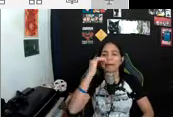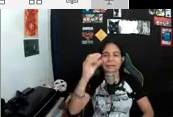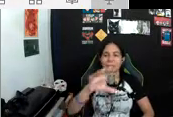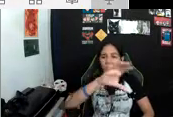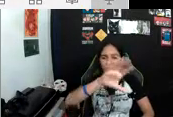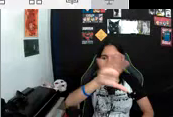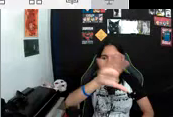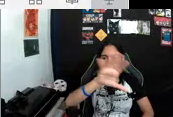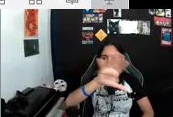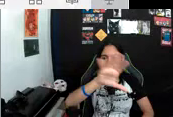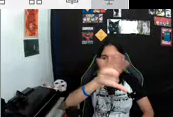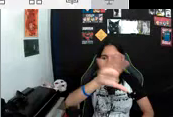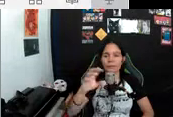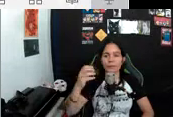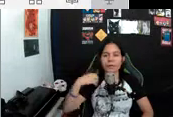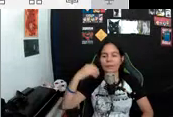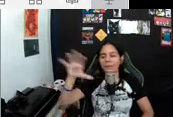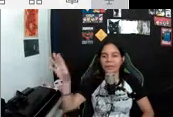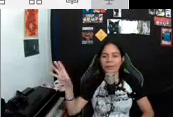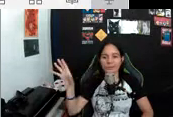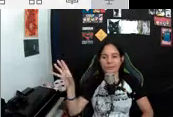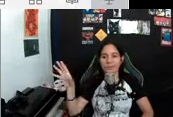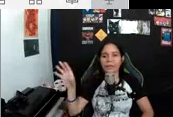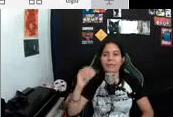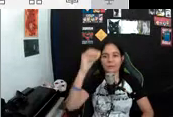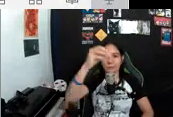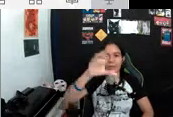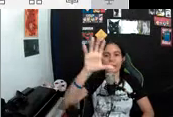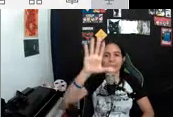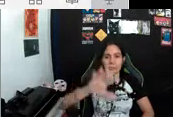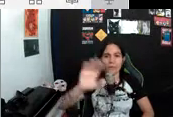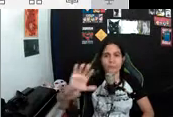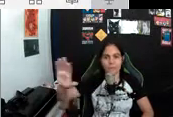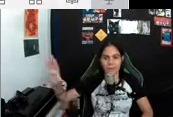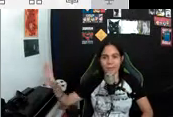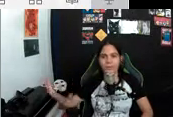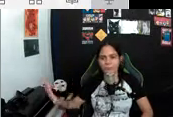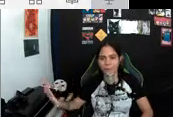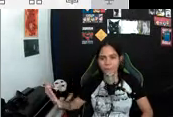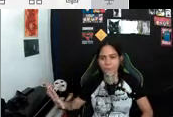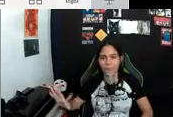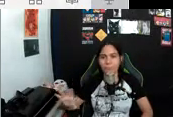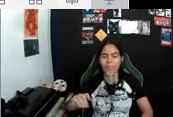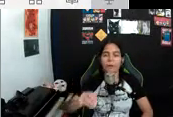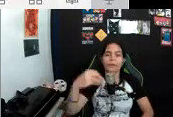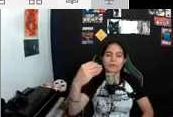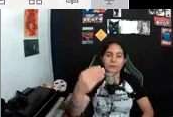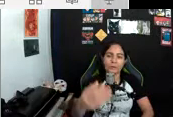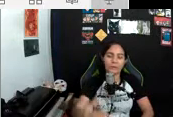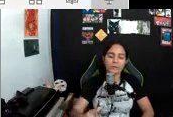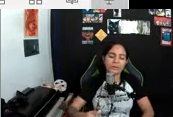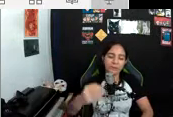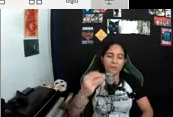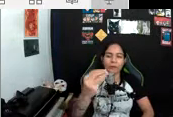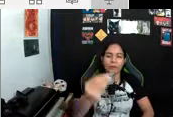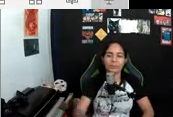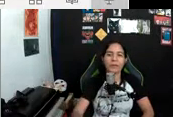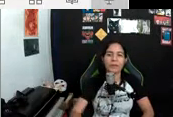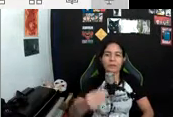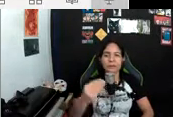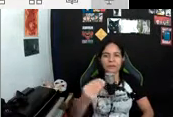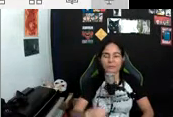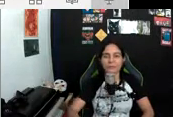atestado, carimbo, com tudo, né? Porque se eu trabalho em 10 hospitais, eu vou ter um prontuário para cada hospital. Então, se eu estou dizendo que